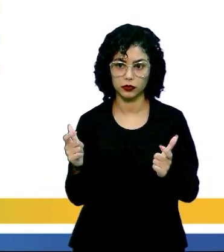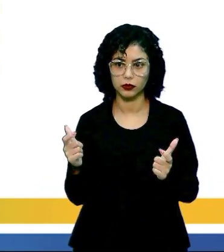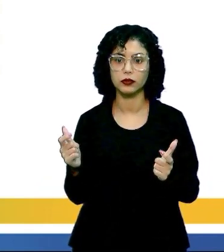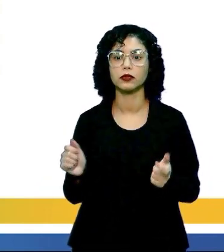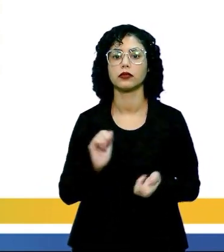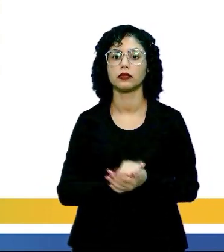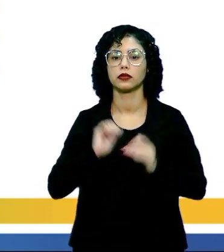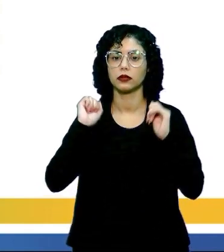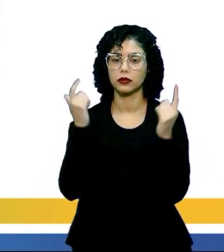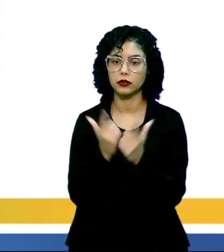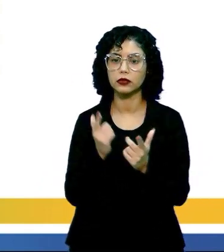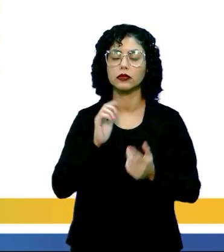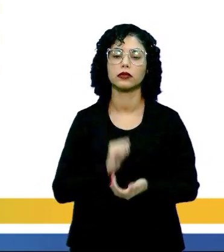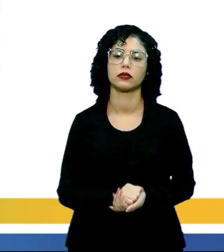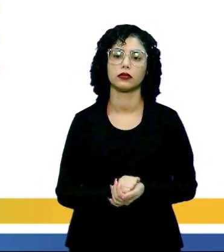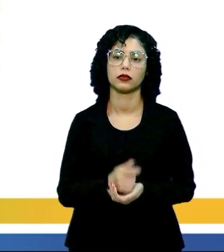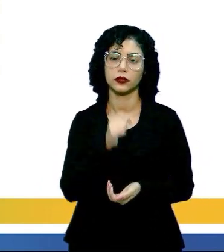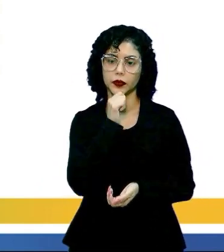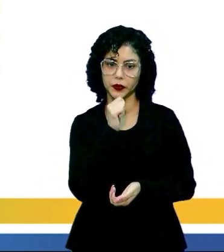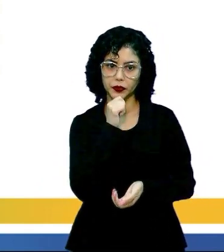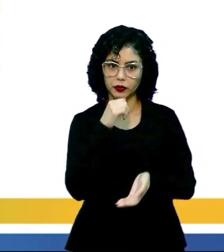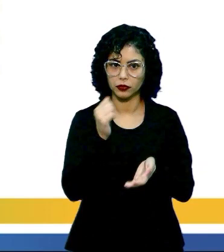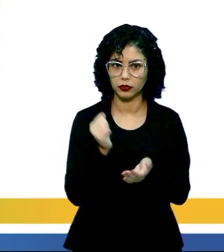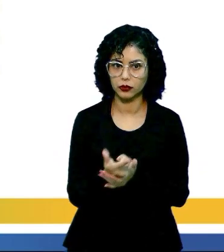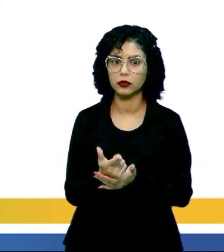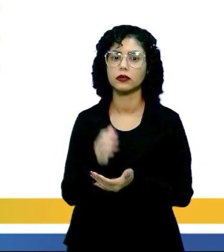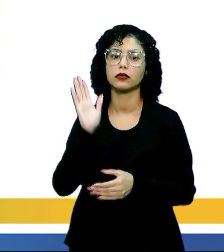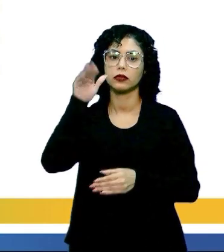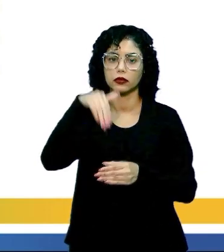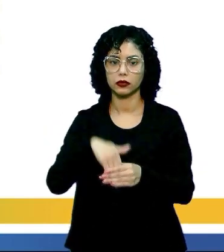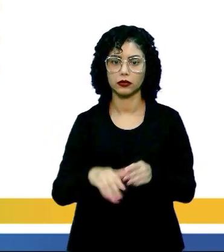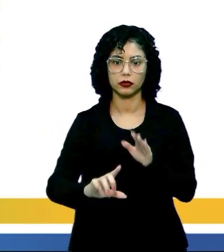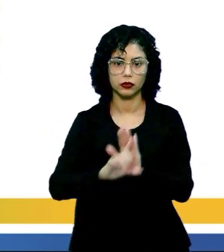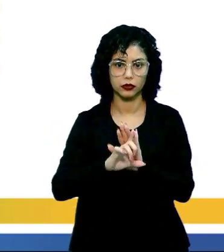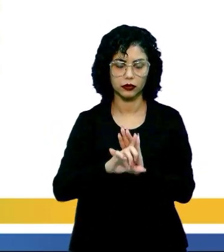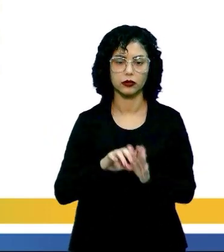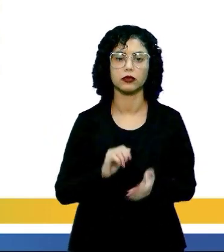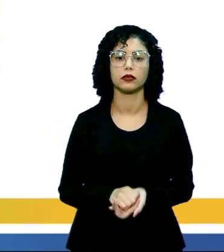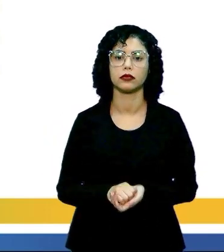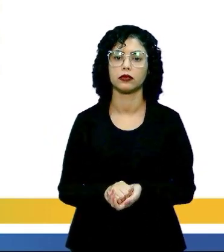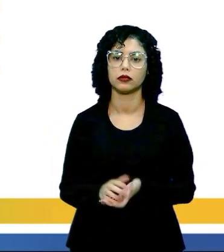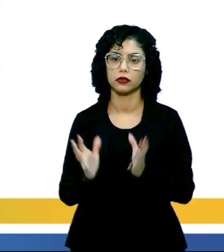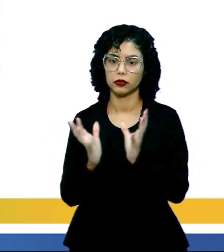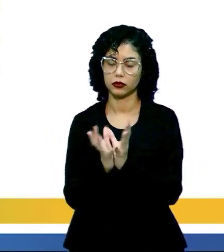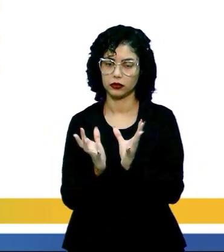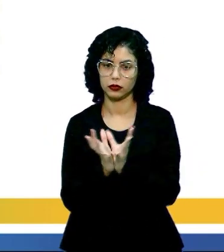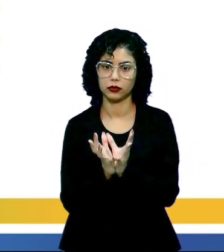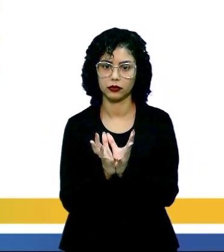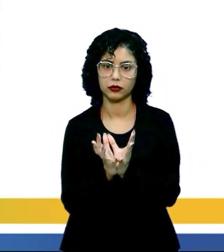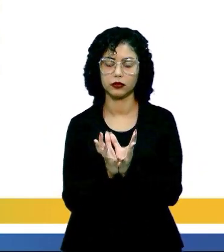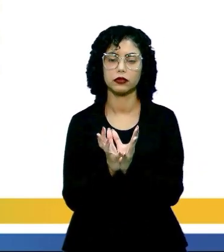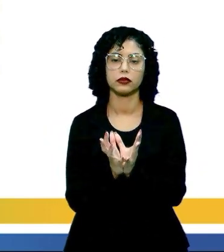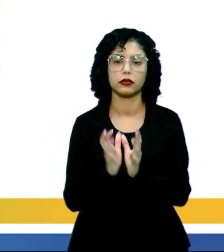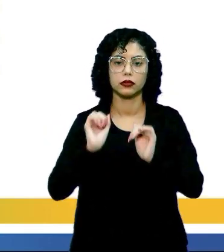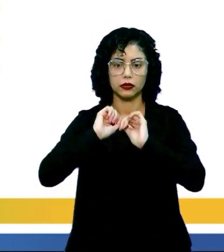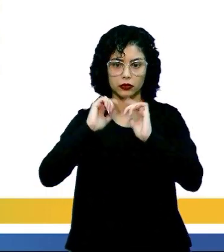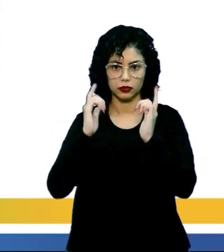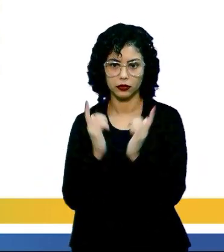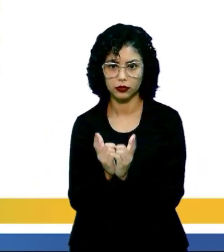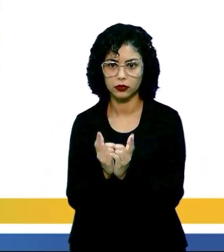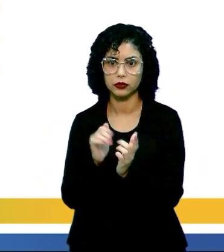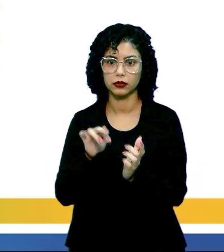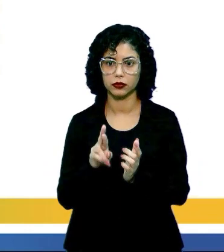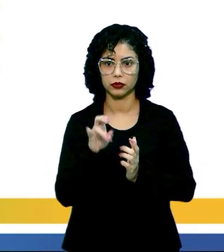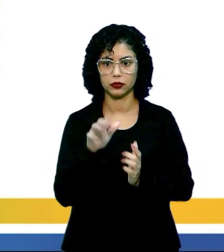fortuna, a Assembleia Centuriática, que elegia os cônsules e votava as leis. Os clãs, né, através